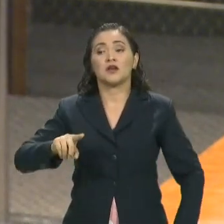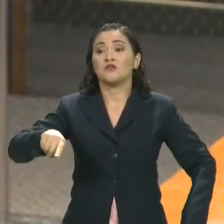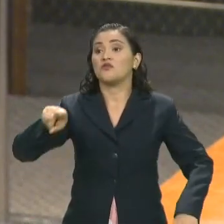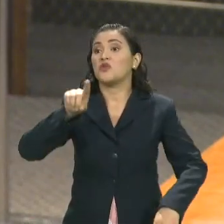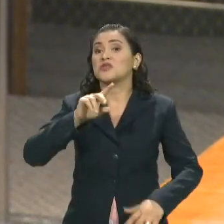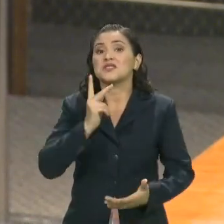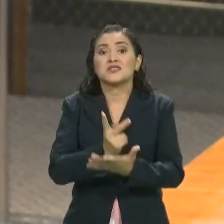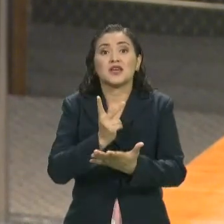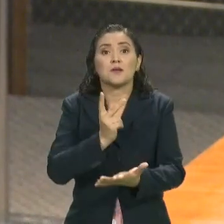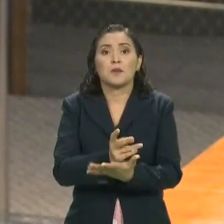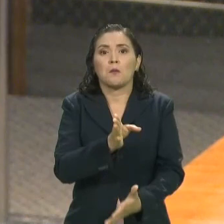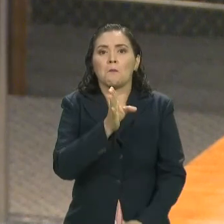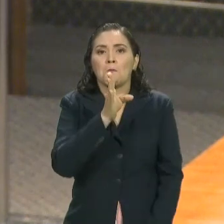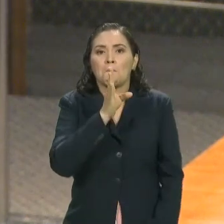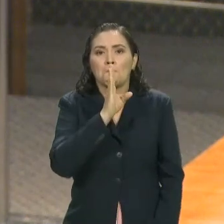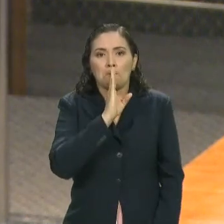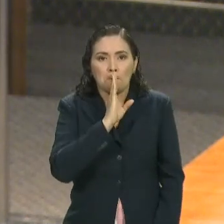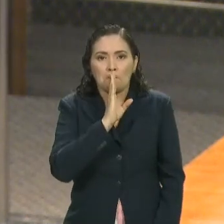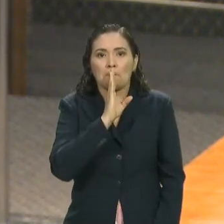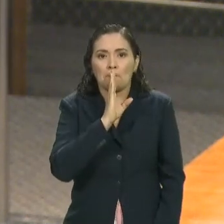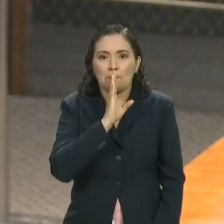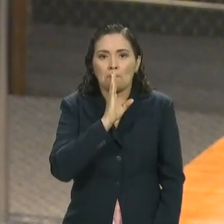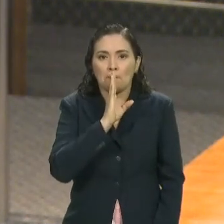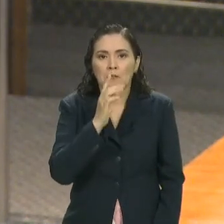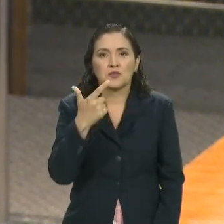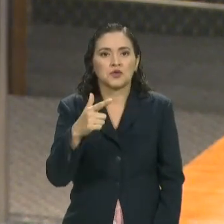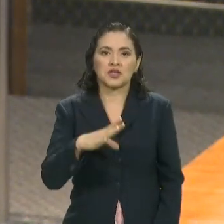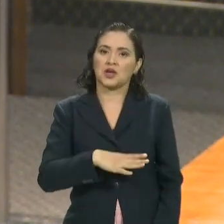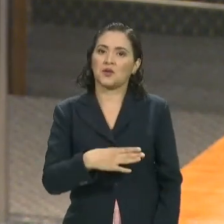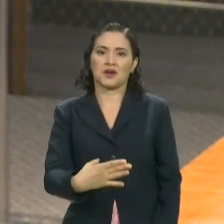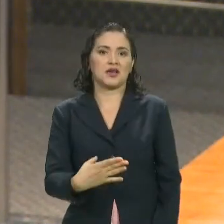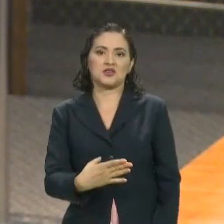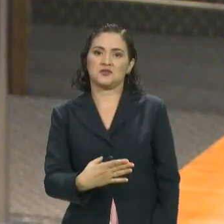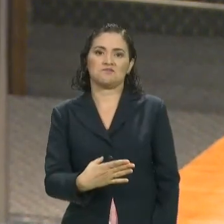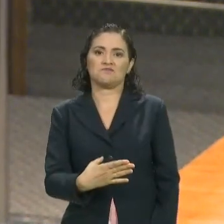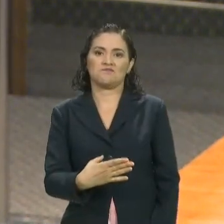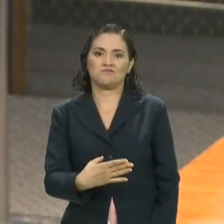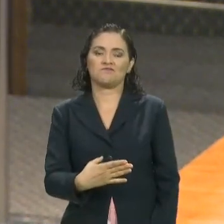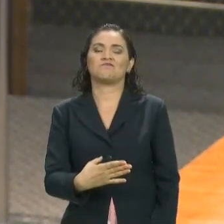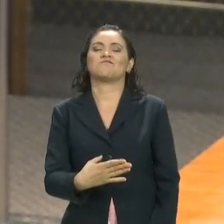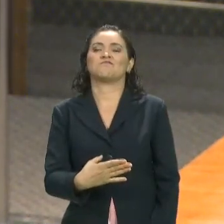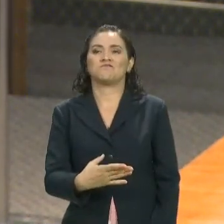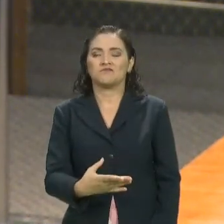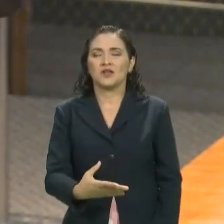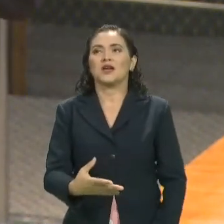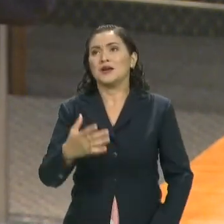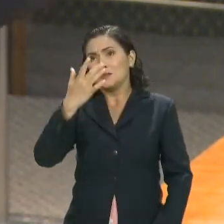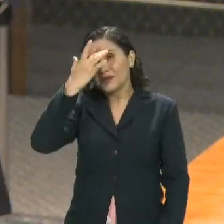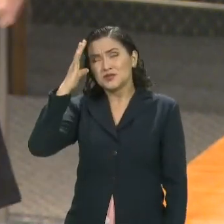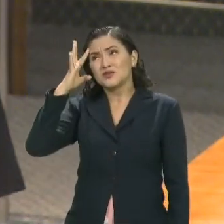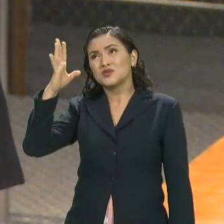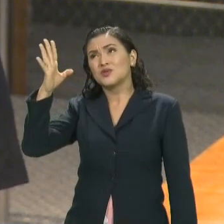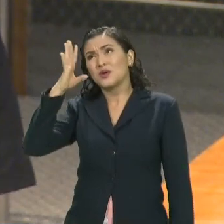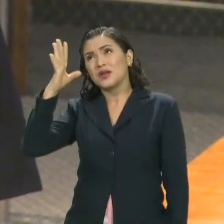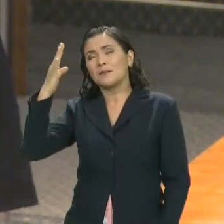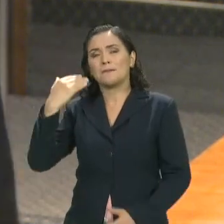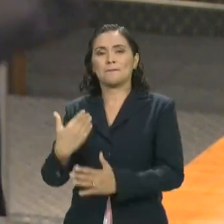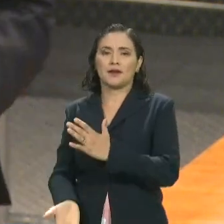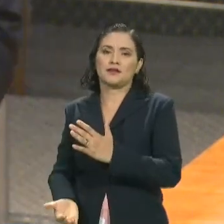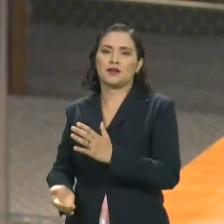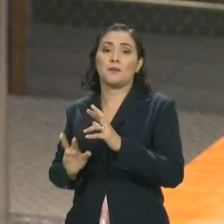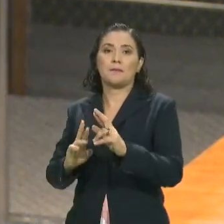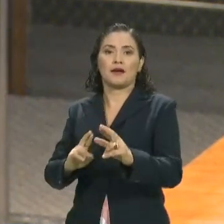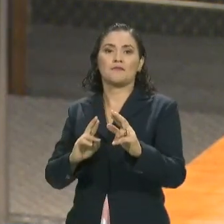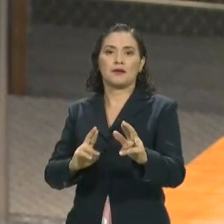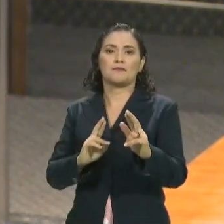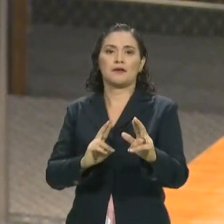sem que ninguém se rebelasse por falta de coragem. Quantos sonhos que foram perdidos. Quanta esperança deixada sair nos